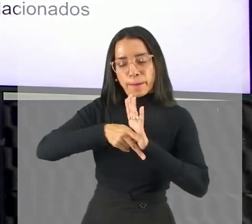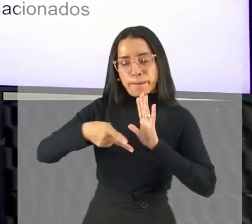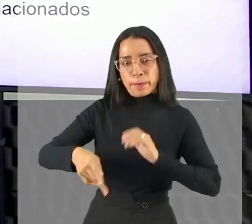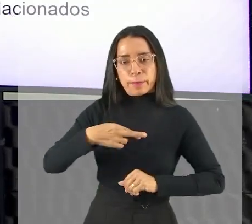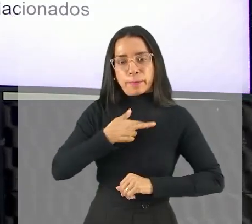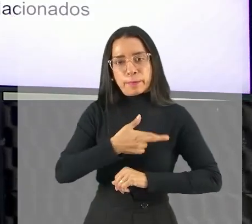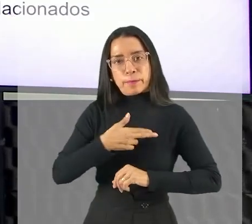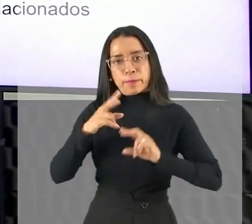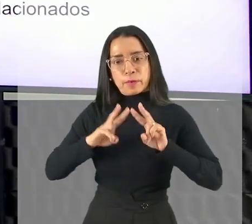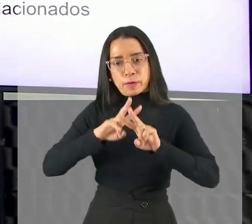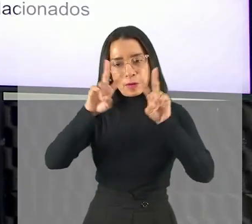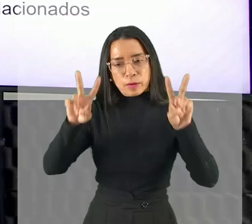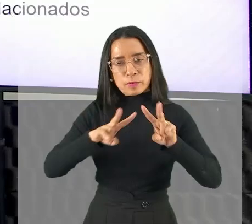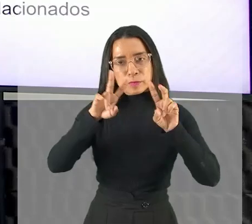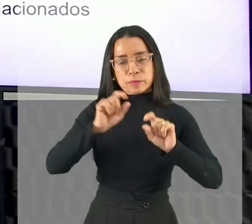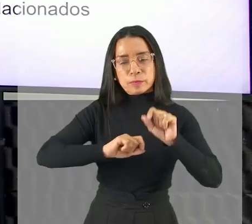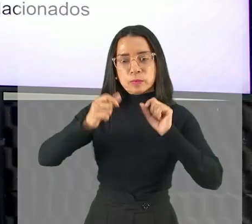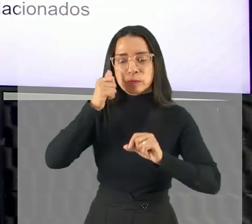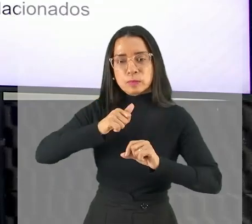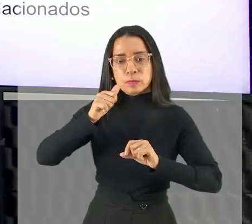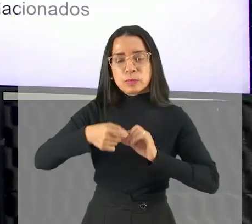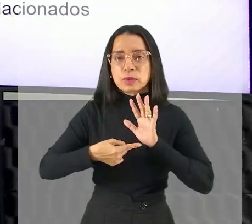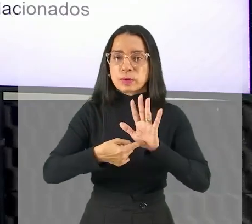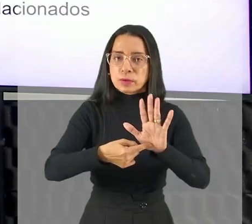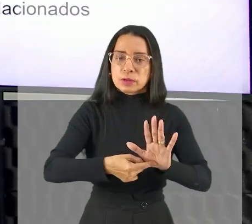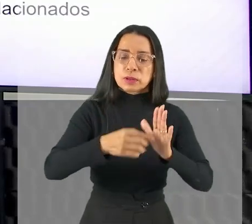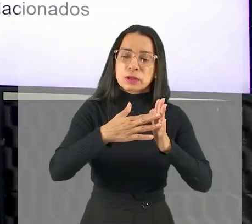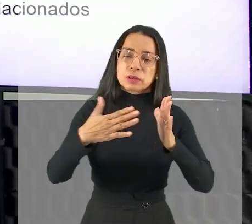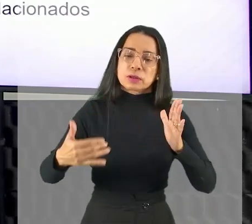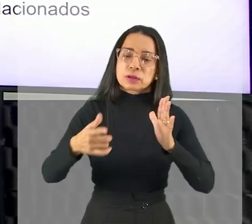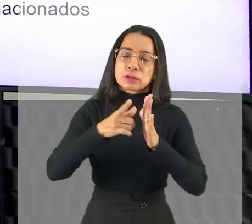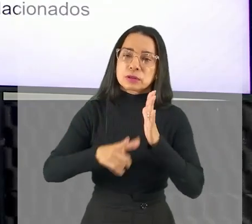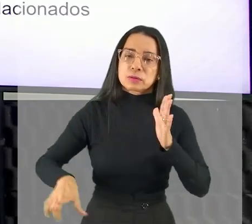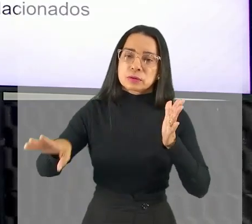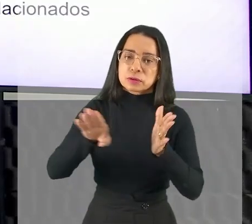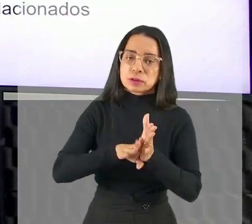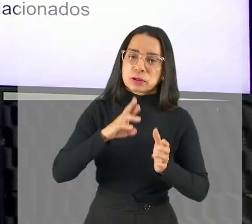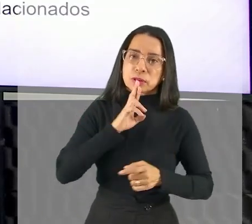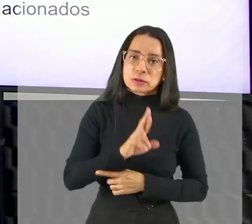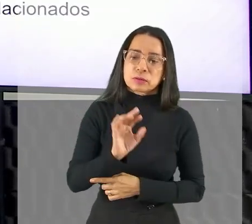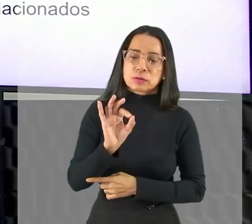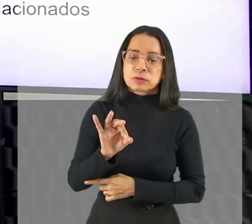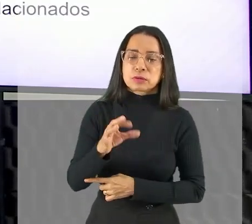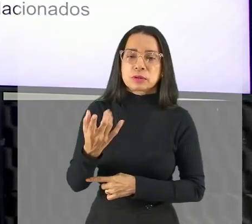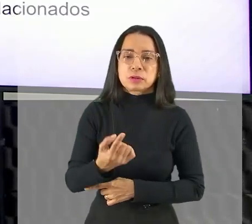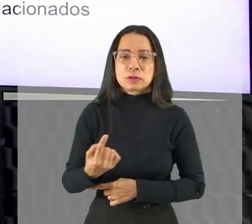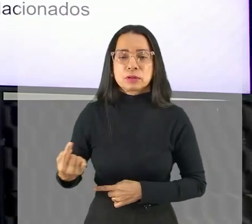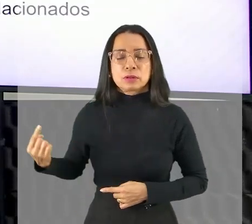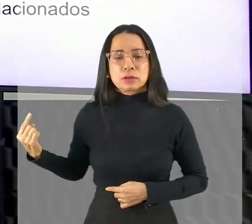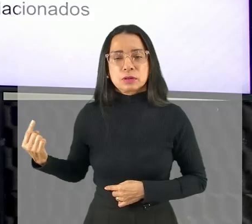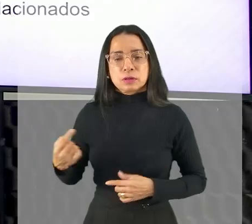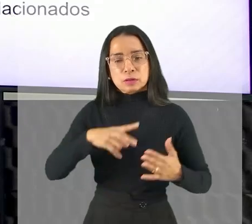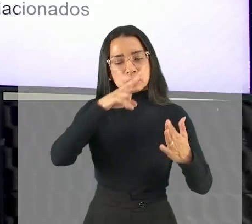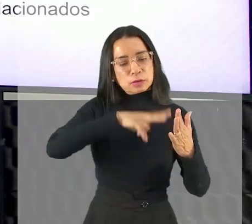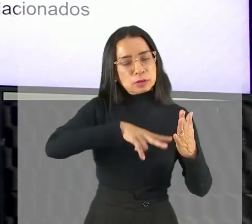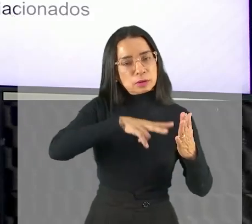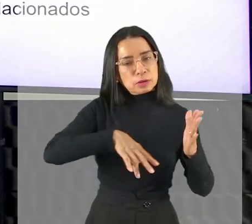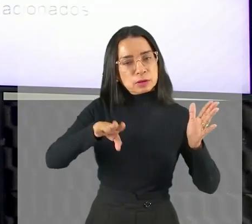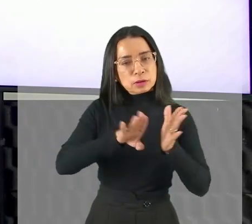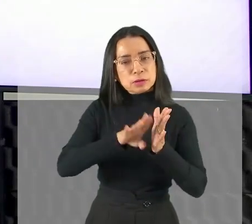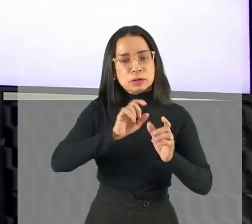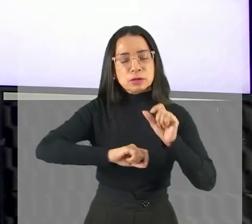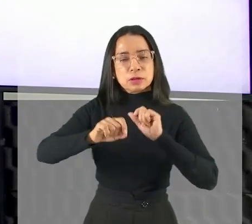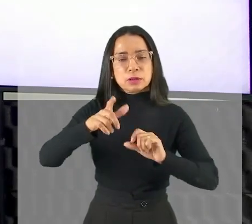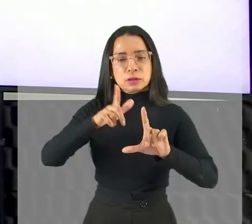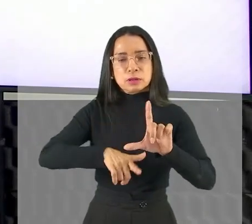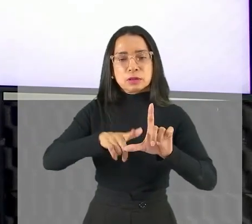da mulher que é apresentada nessa estética literária, para a gente poder chegar ao gabarito dessa questão. E aí a gente vai ler e vai chegar à